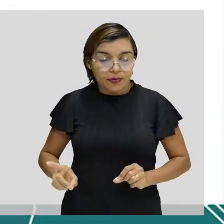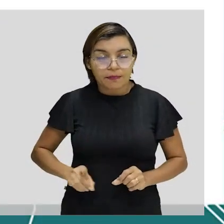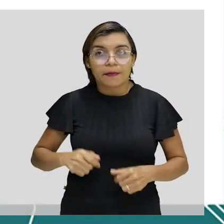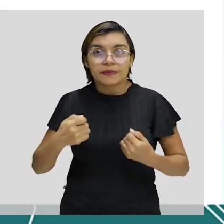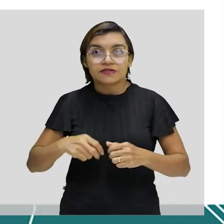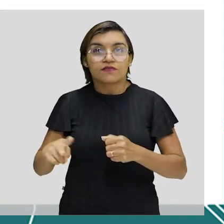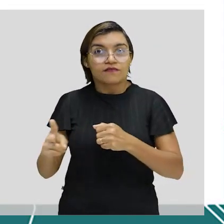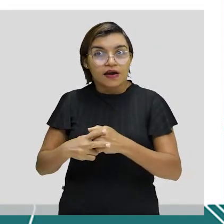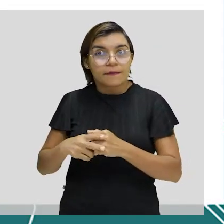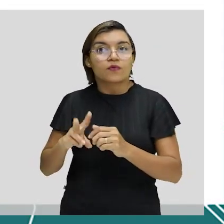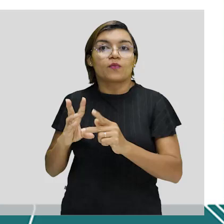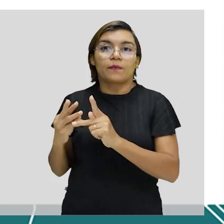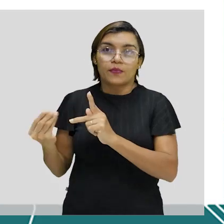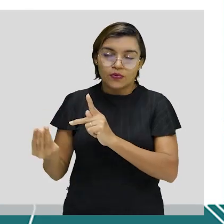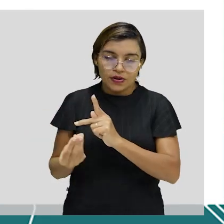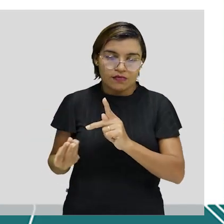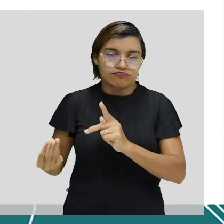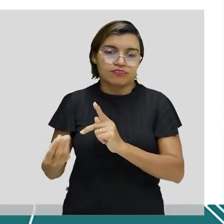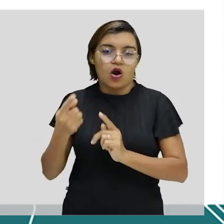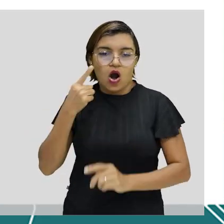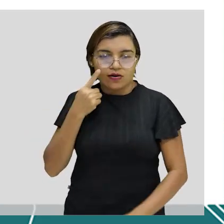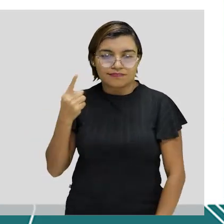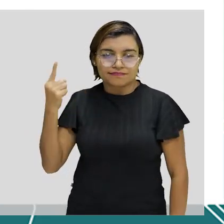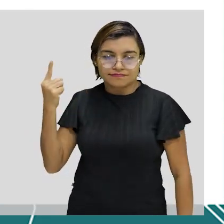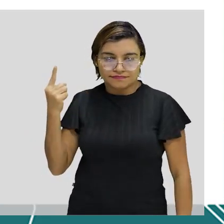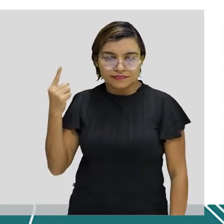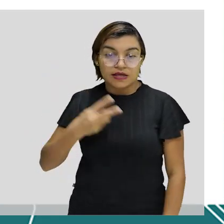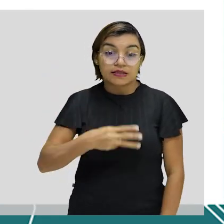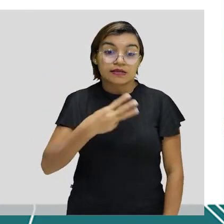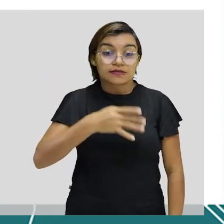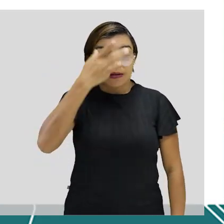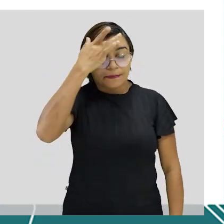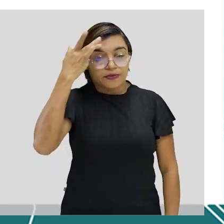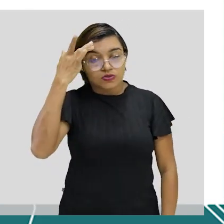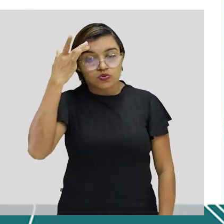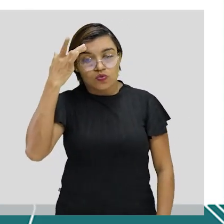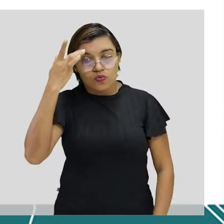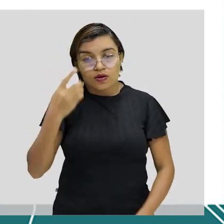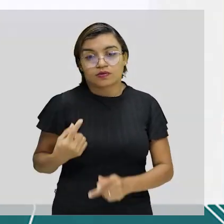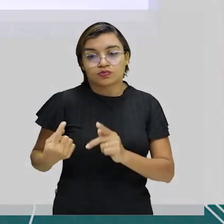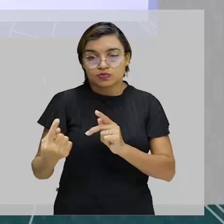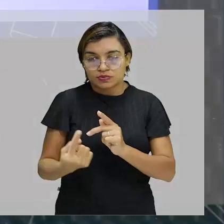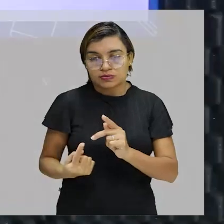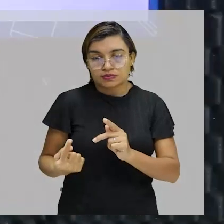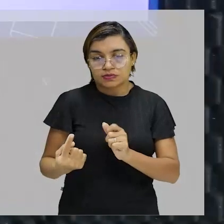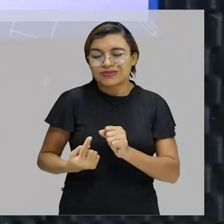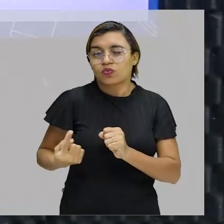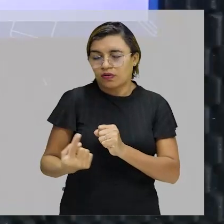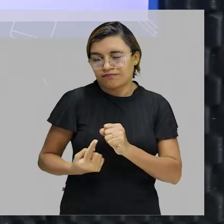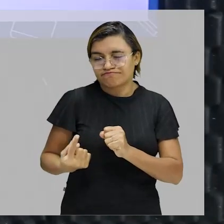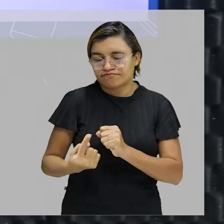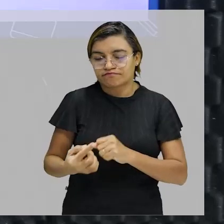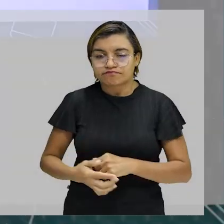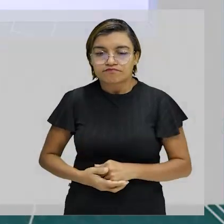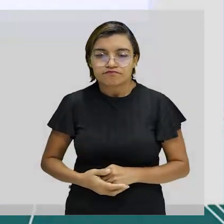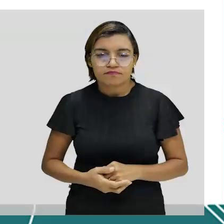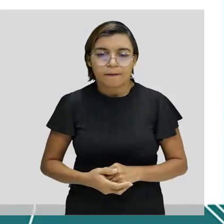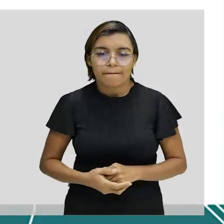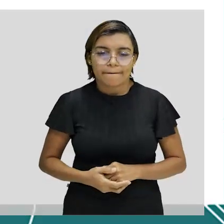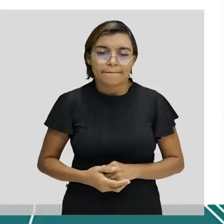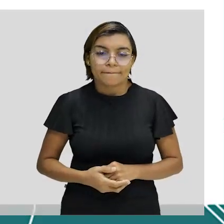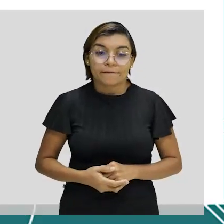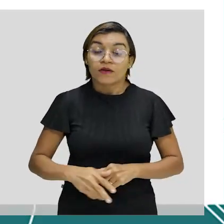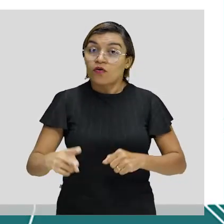Ó, verbo na terceira pessoa do singular, o neto, a tia, o primo, sujeito composto depois do verbo. Quando o verbo